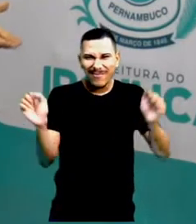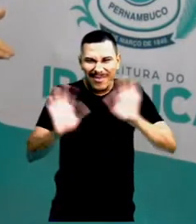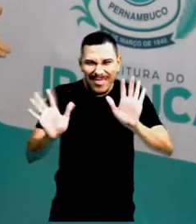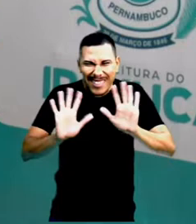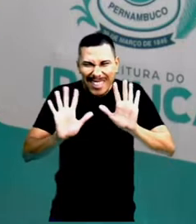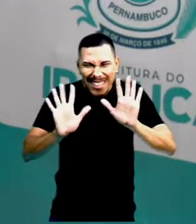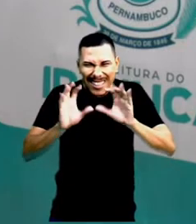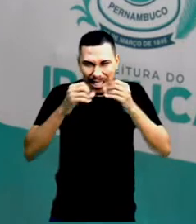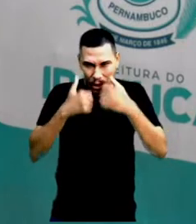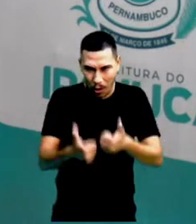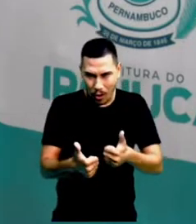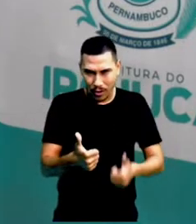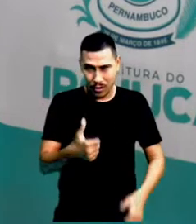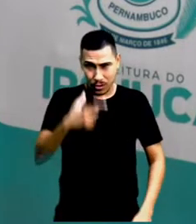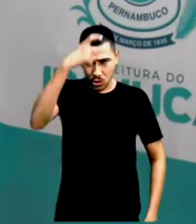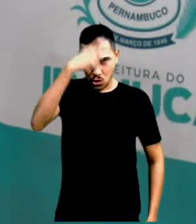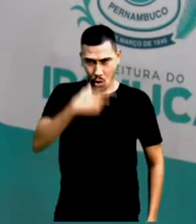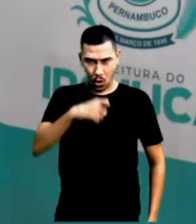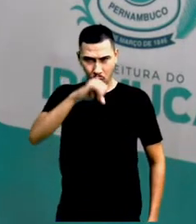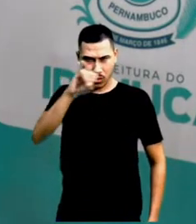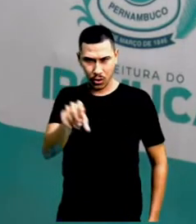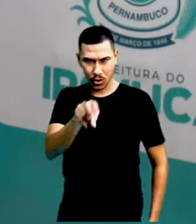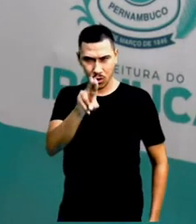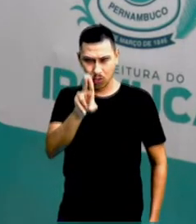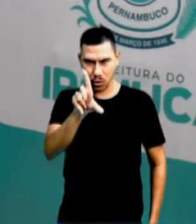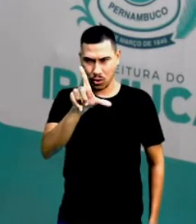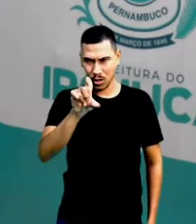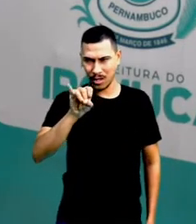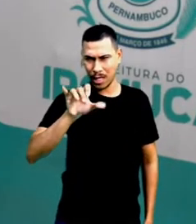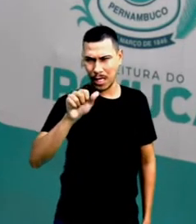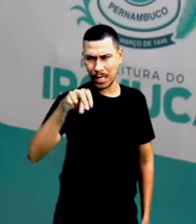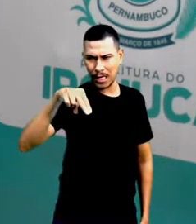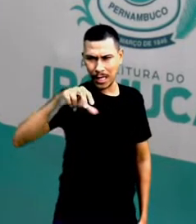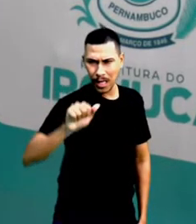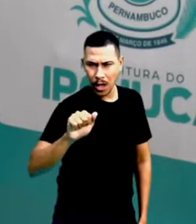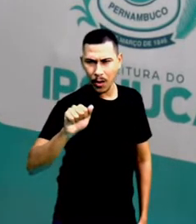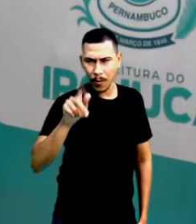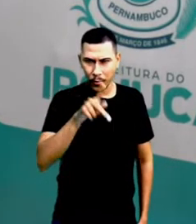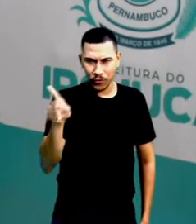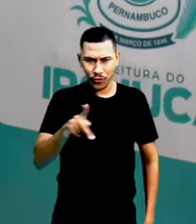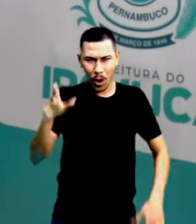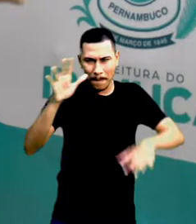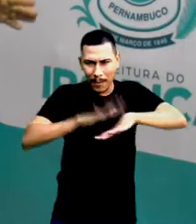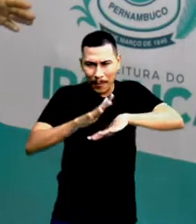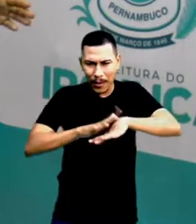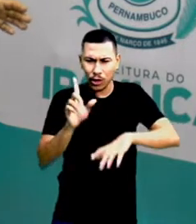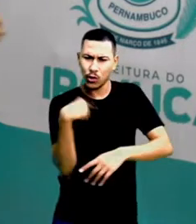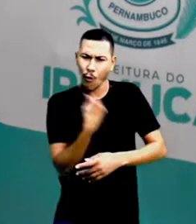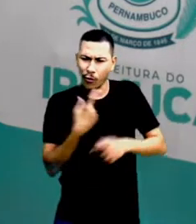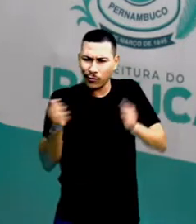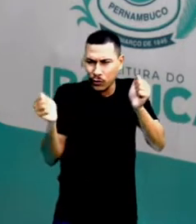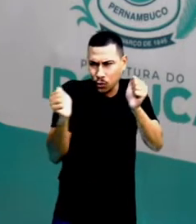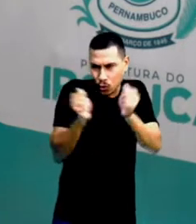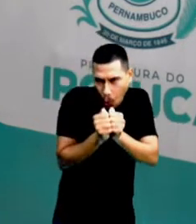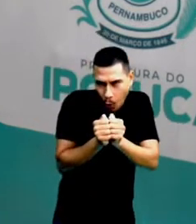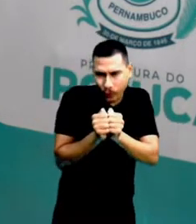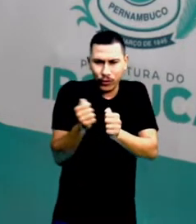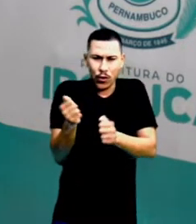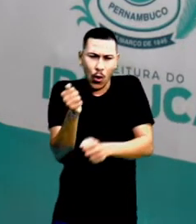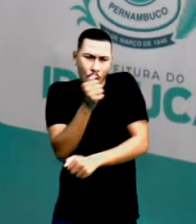Olá alunos solzinho professor de matemática tive com vocês mais últimas aulas